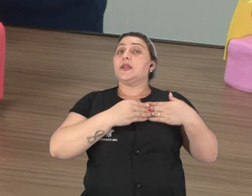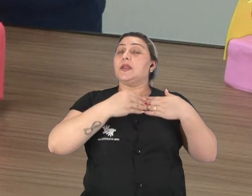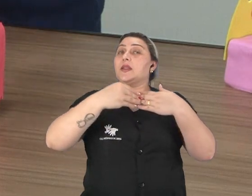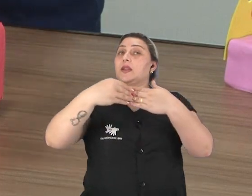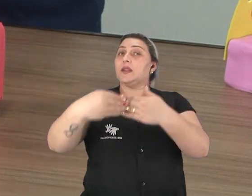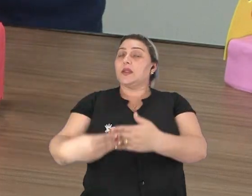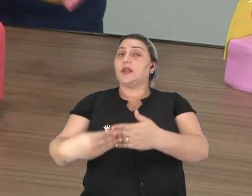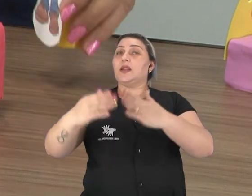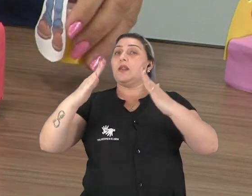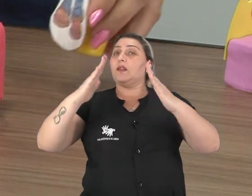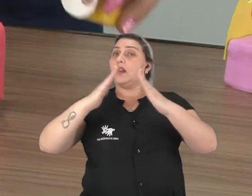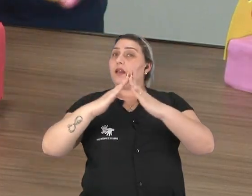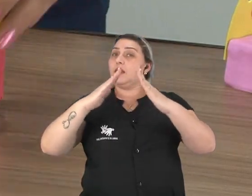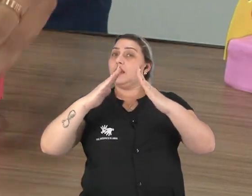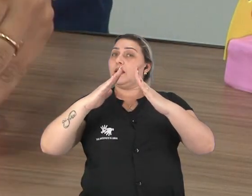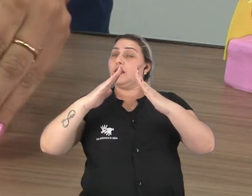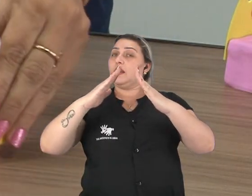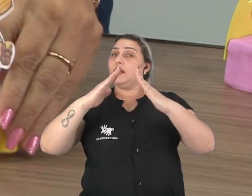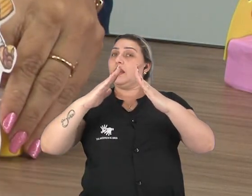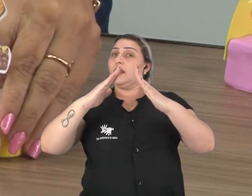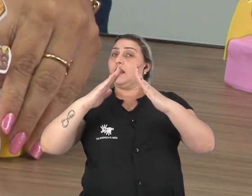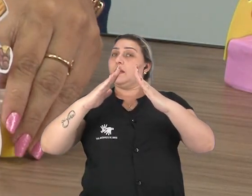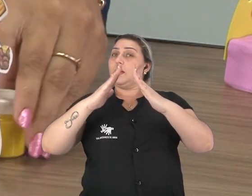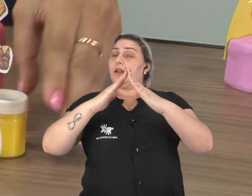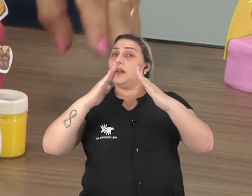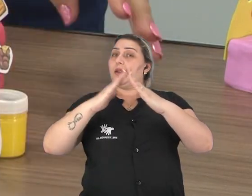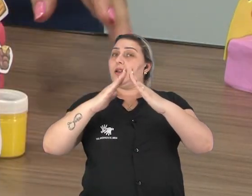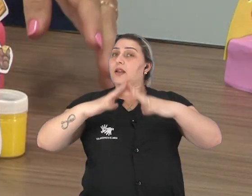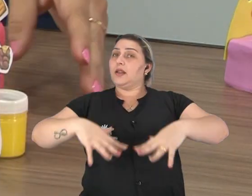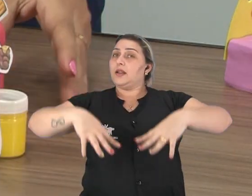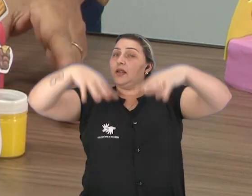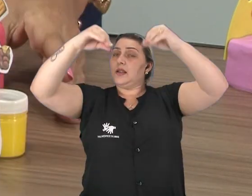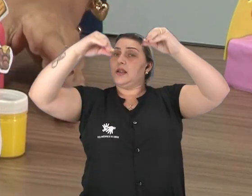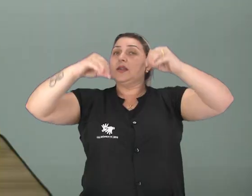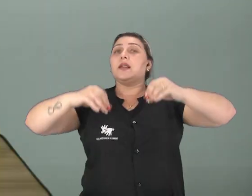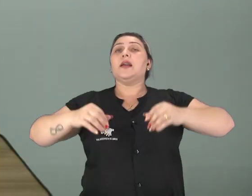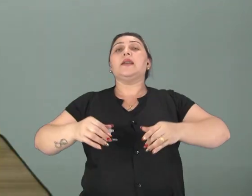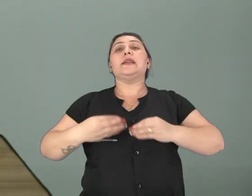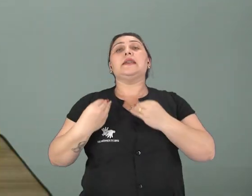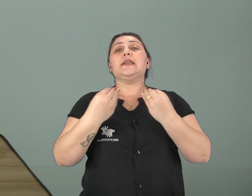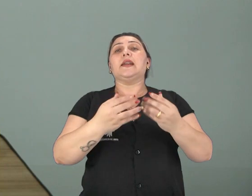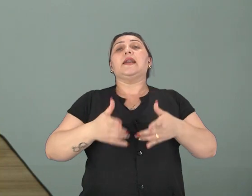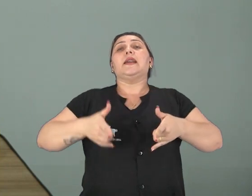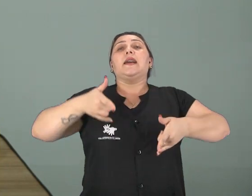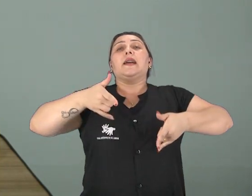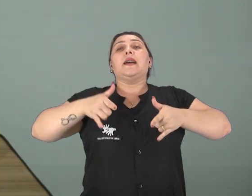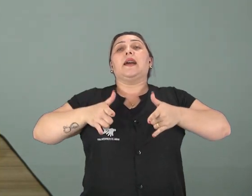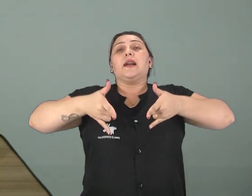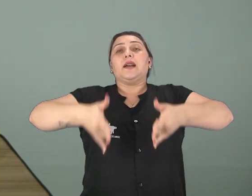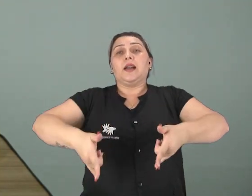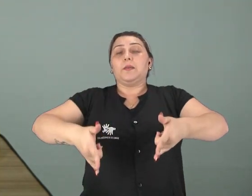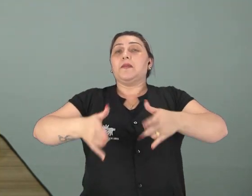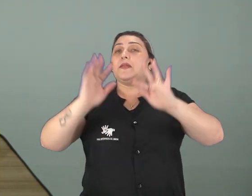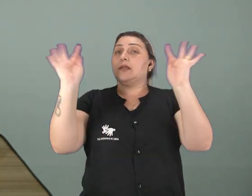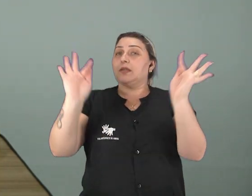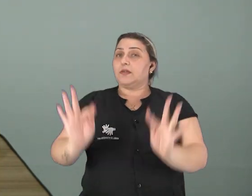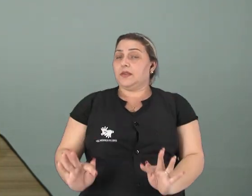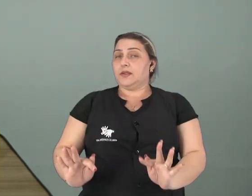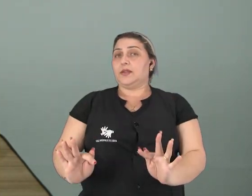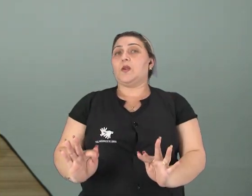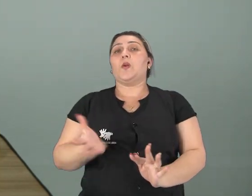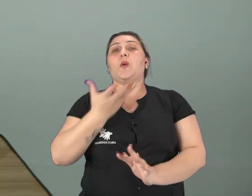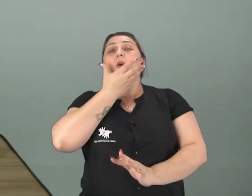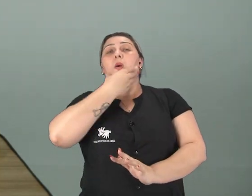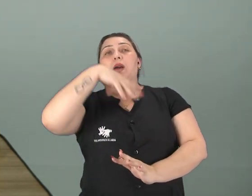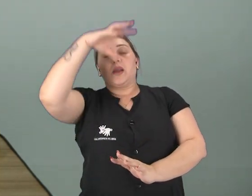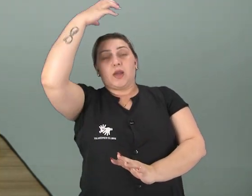a cama para o rei, eles ficaram todos felizes. Afinal, o rei